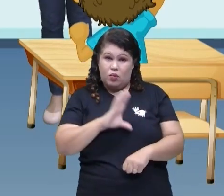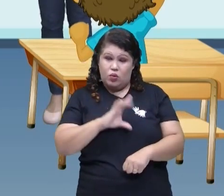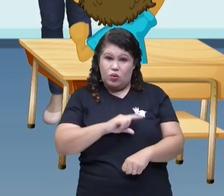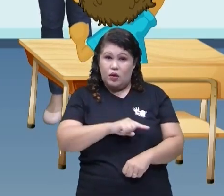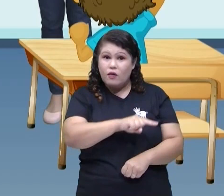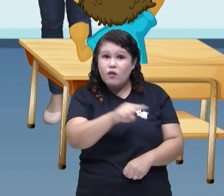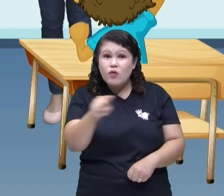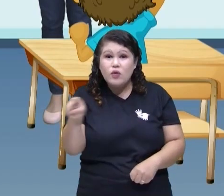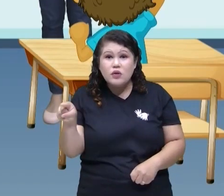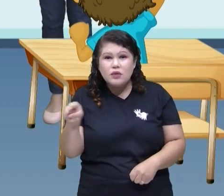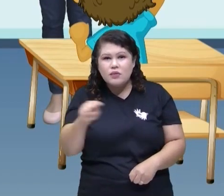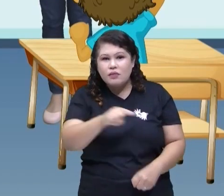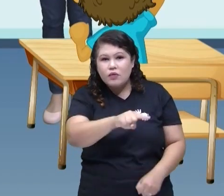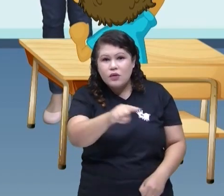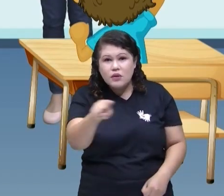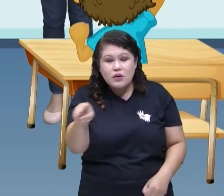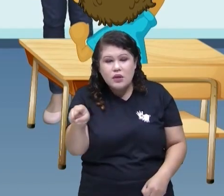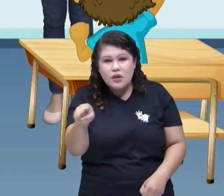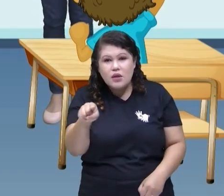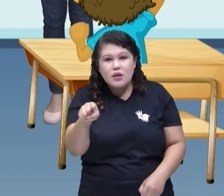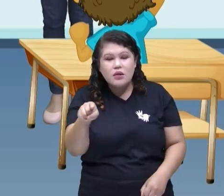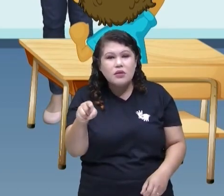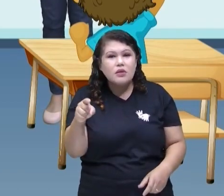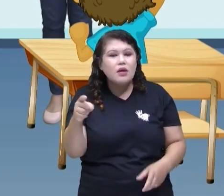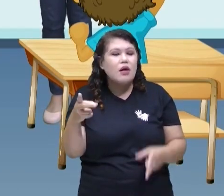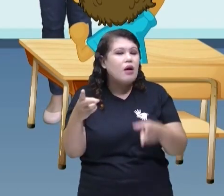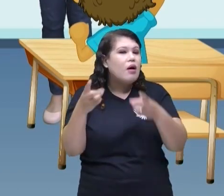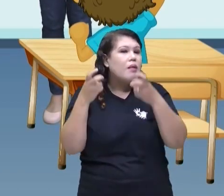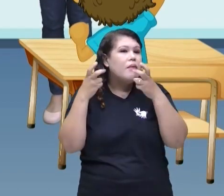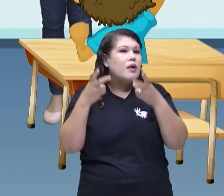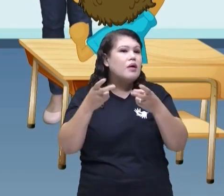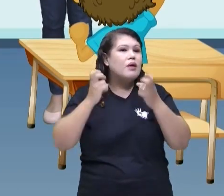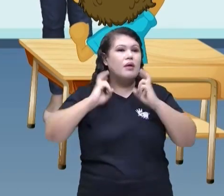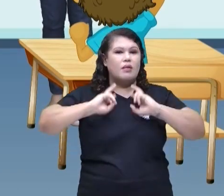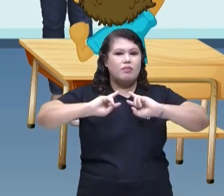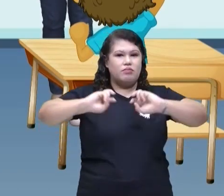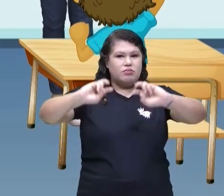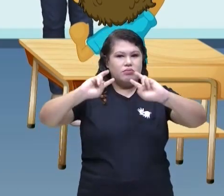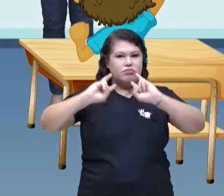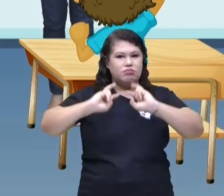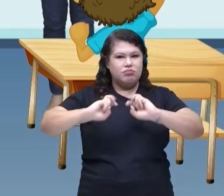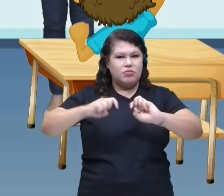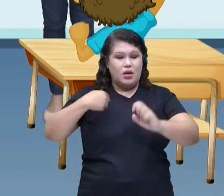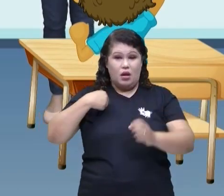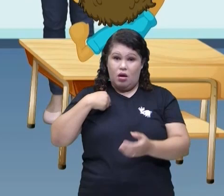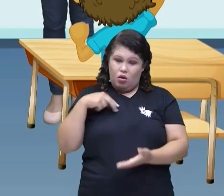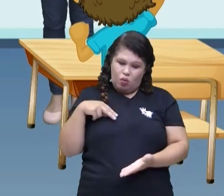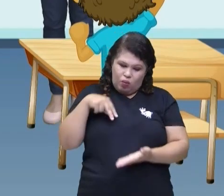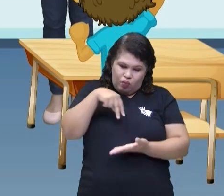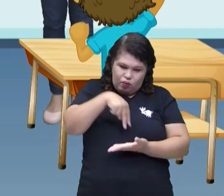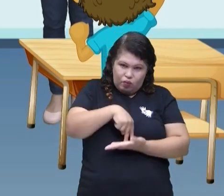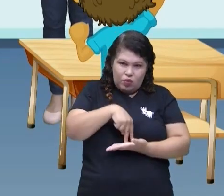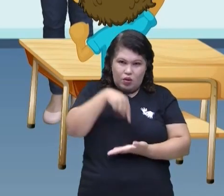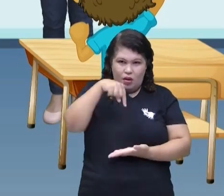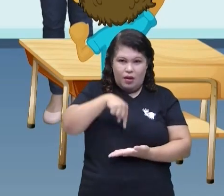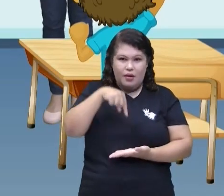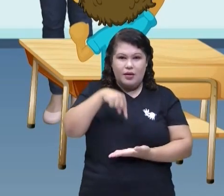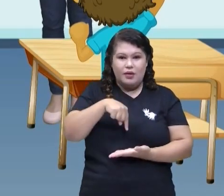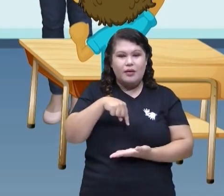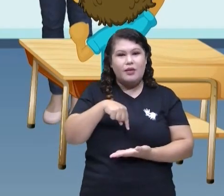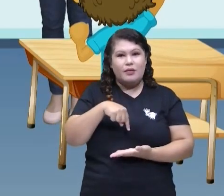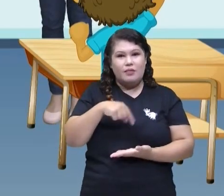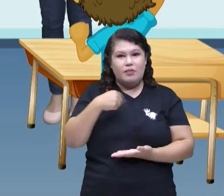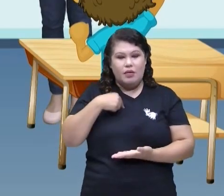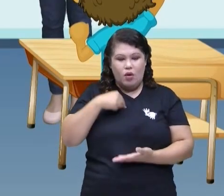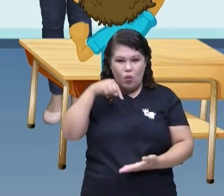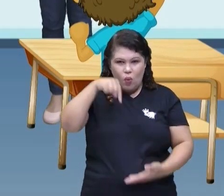estão o que? Escutando o que eu estou falando aqui. Perceberam que é? Eu estou